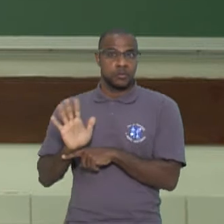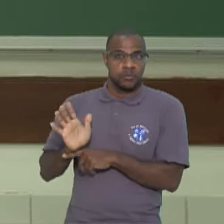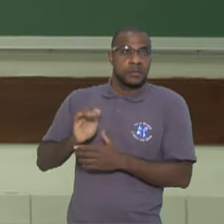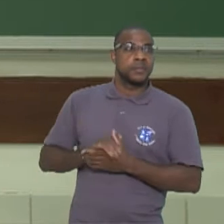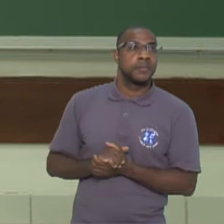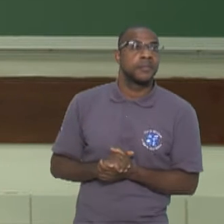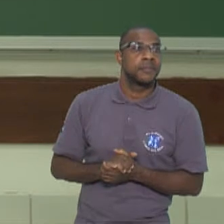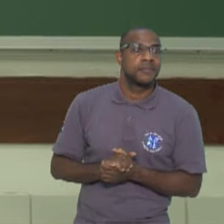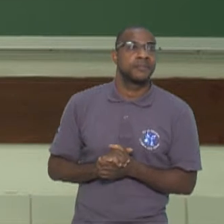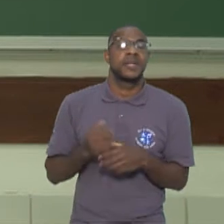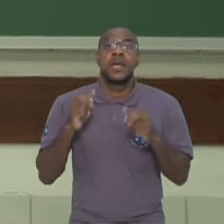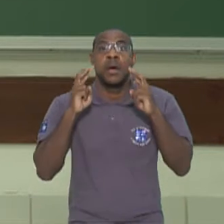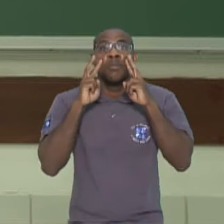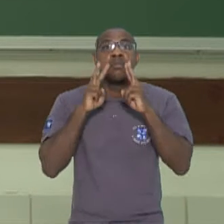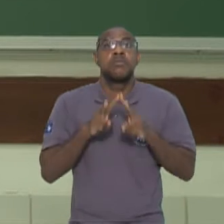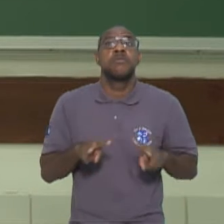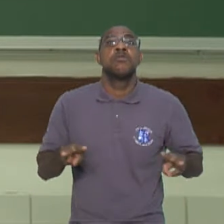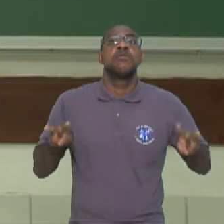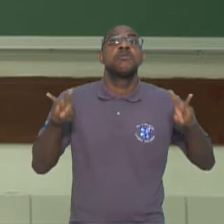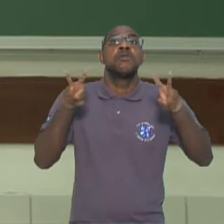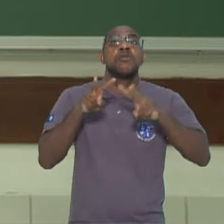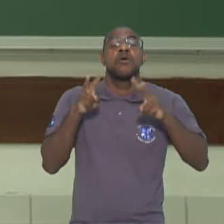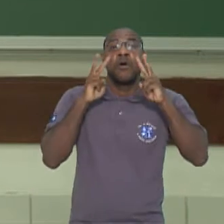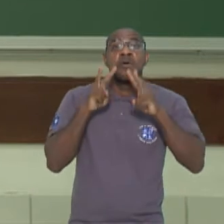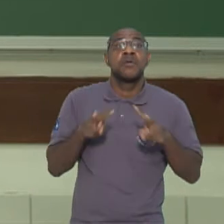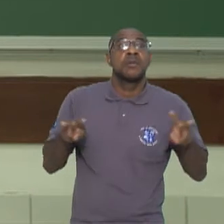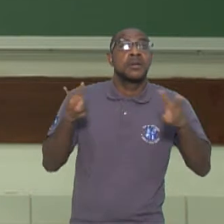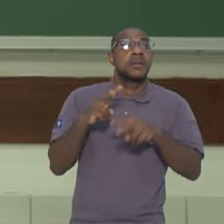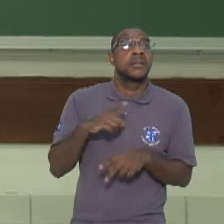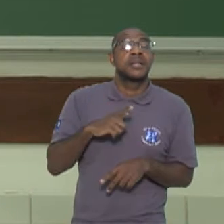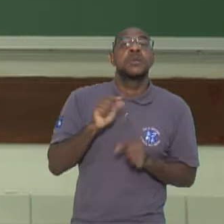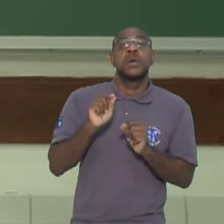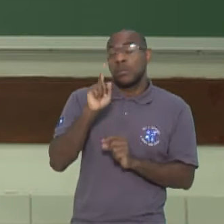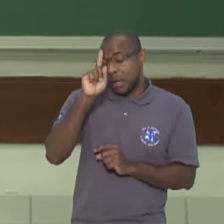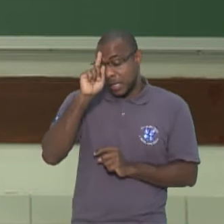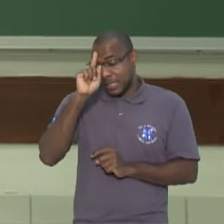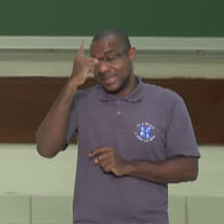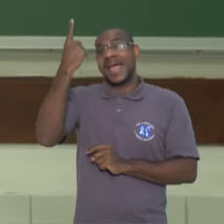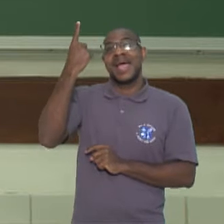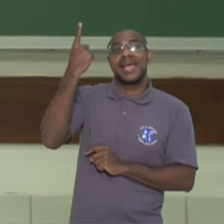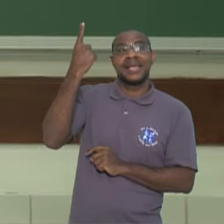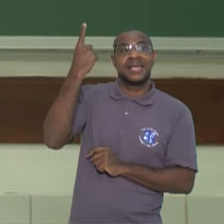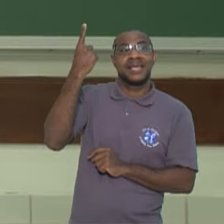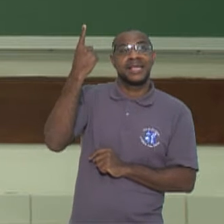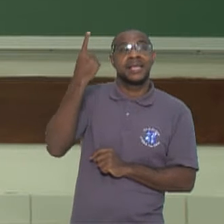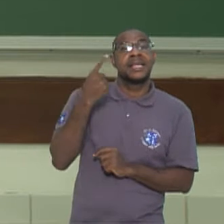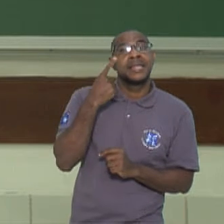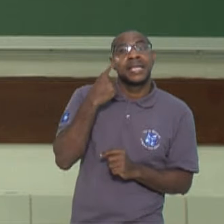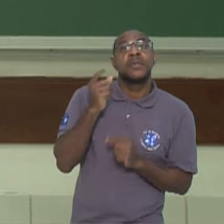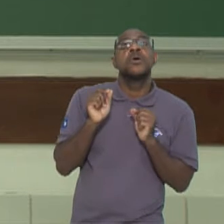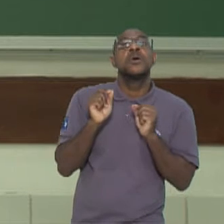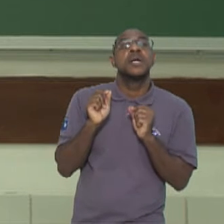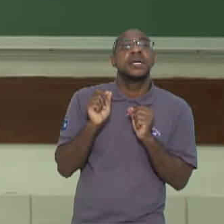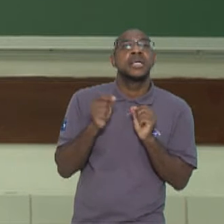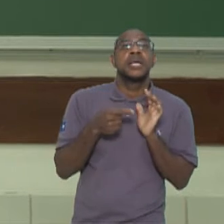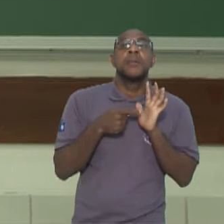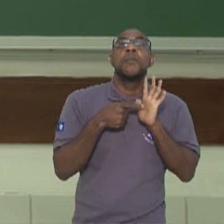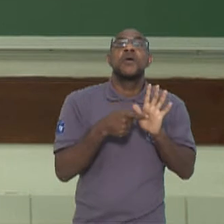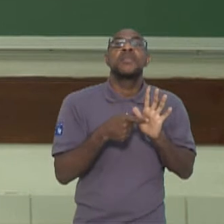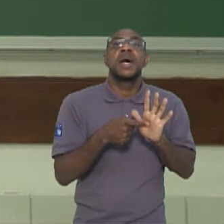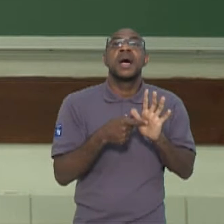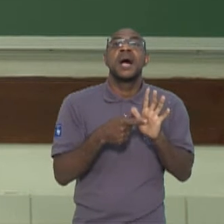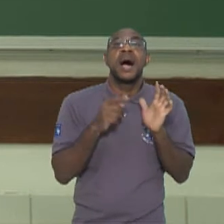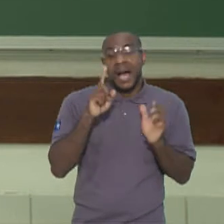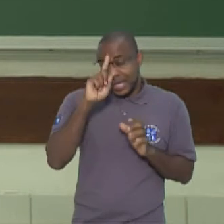produção audiovisual, ela tem uma ideia, ela tenta trabalhar essa ideia ao longo da